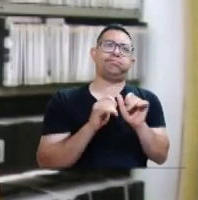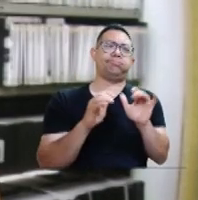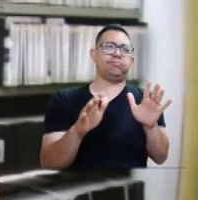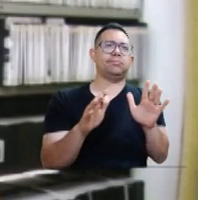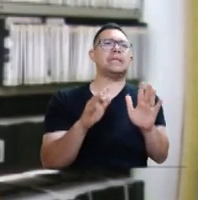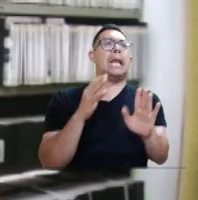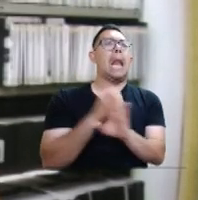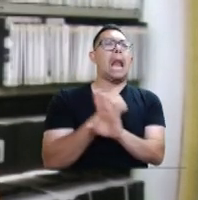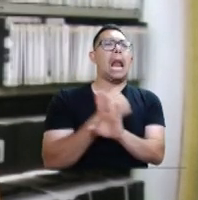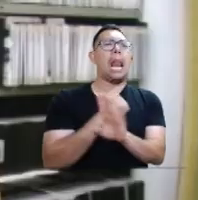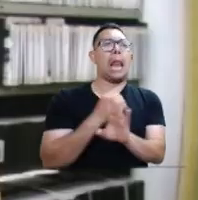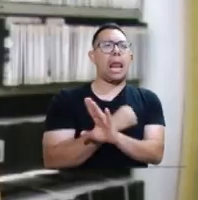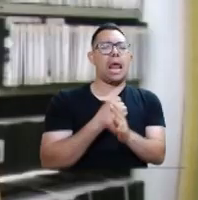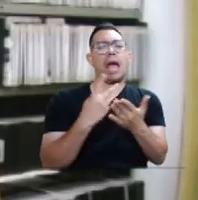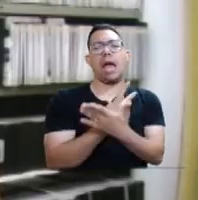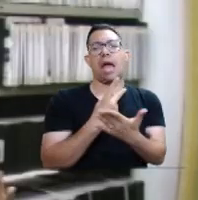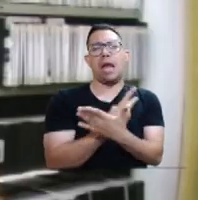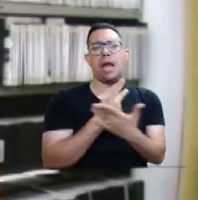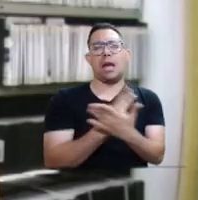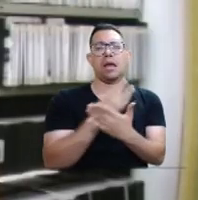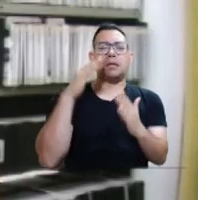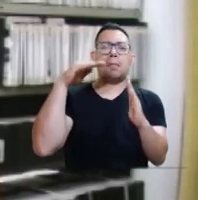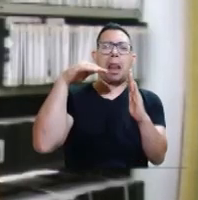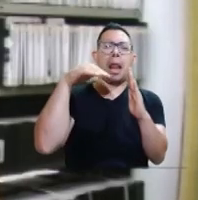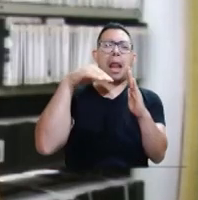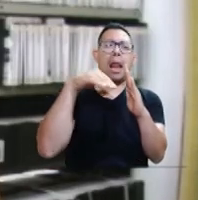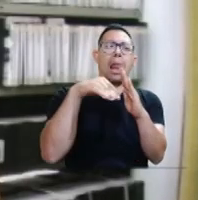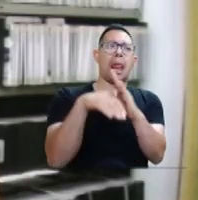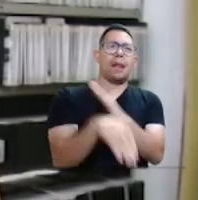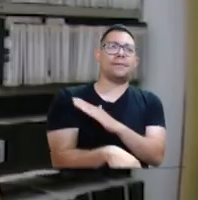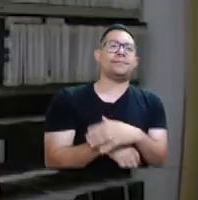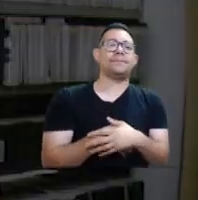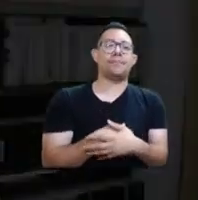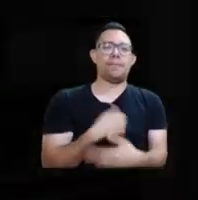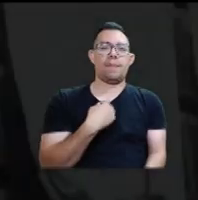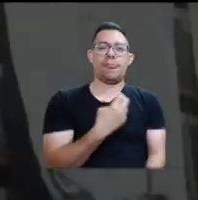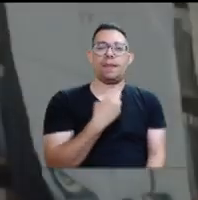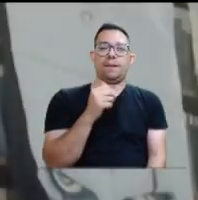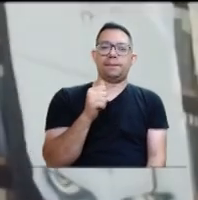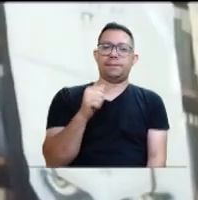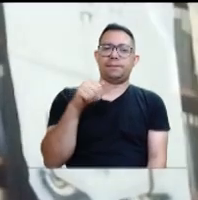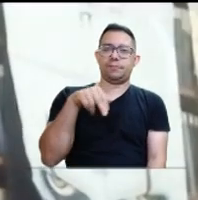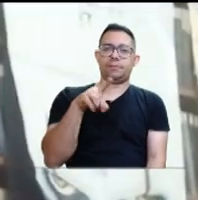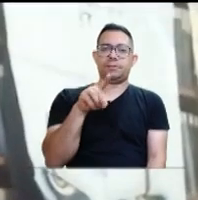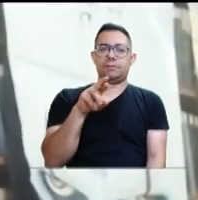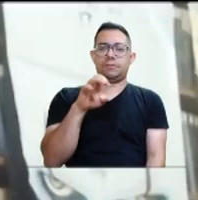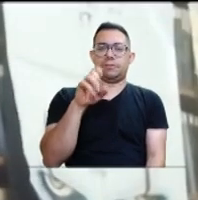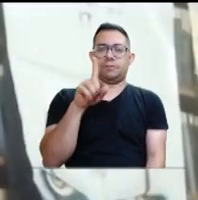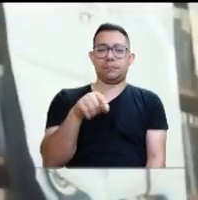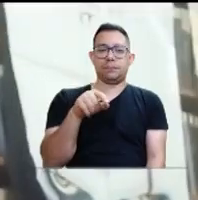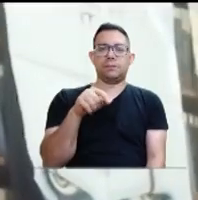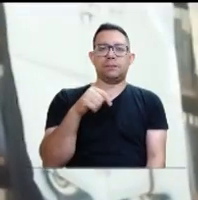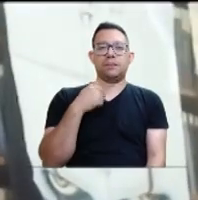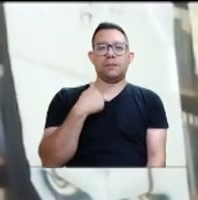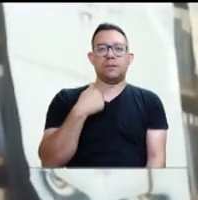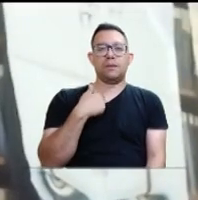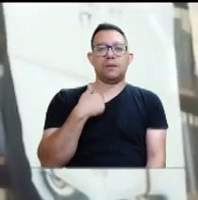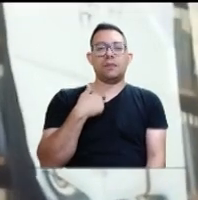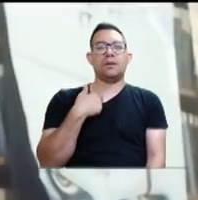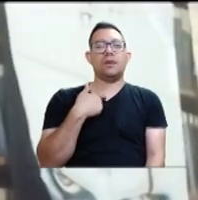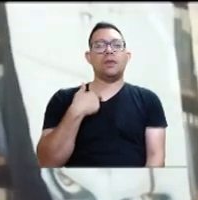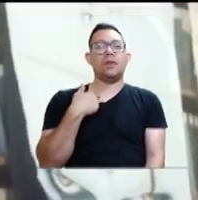aí que começou essa fase de descida, né? Eu sou André Serra, tenho uma videolocadora